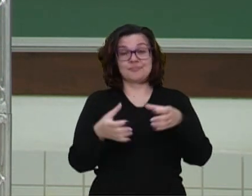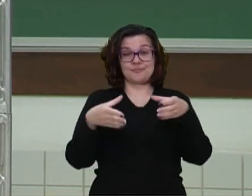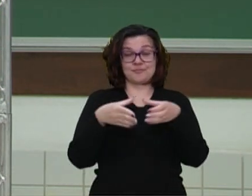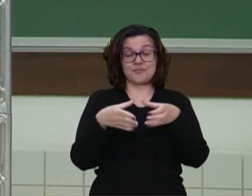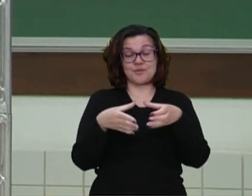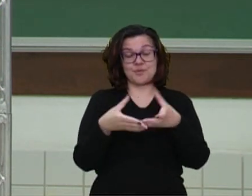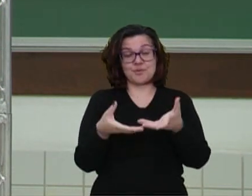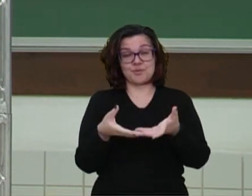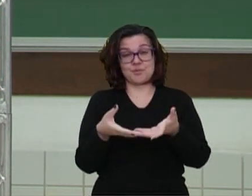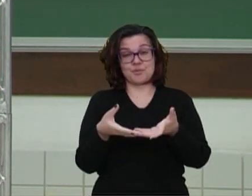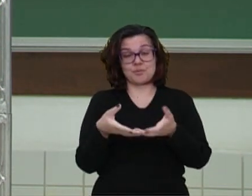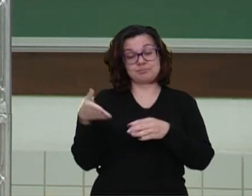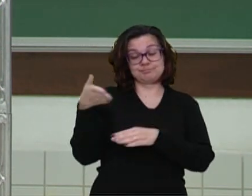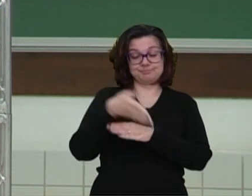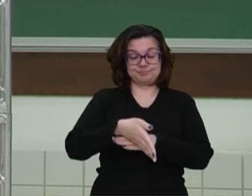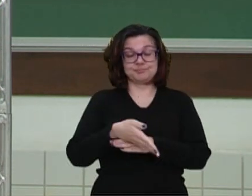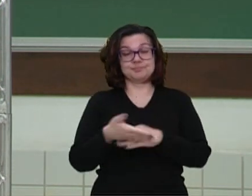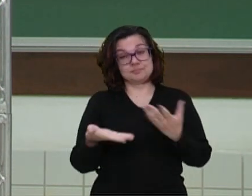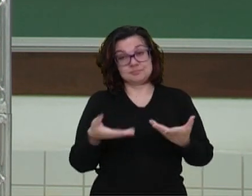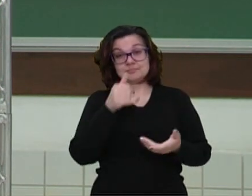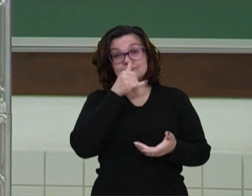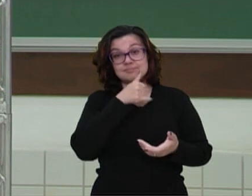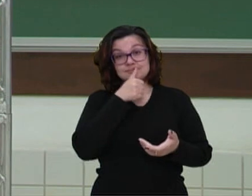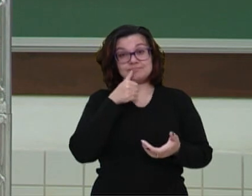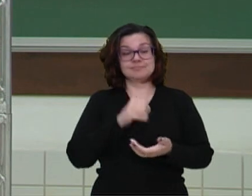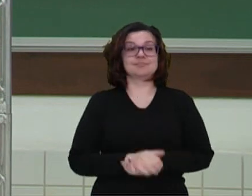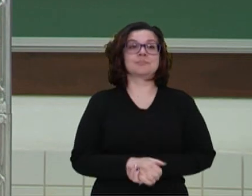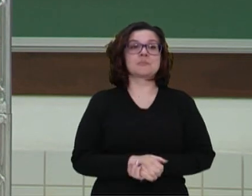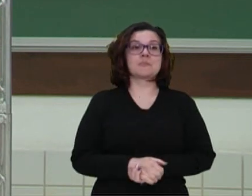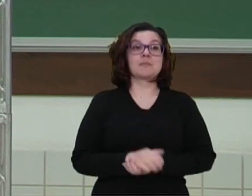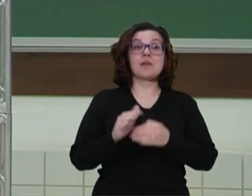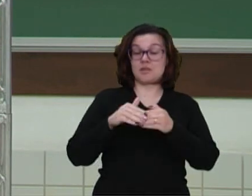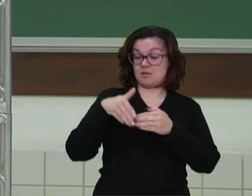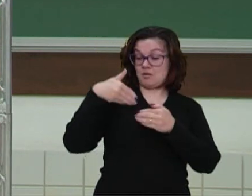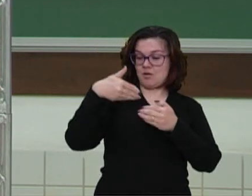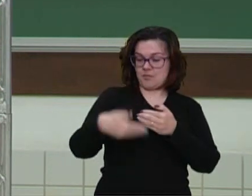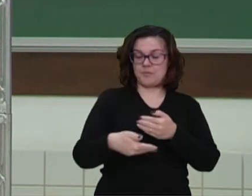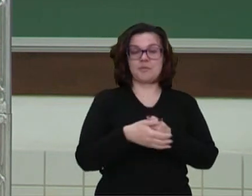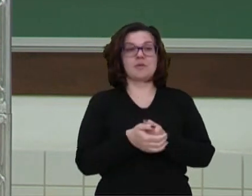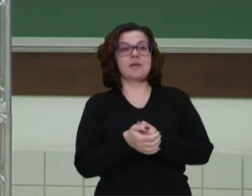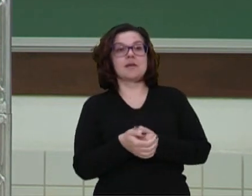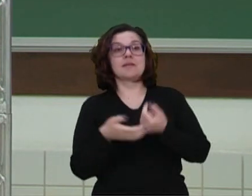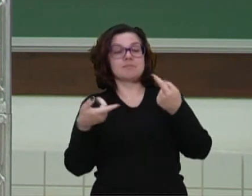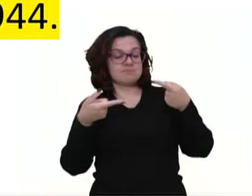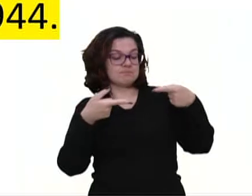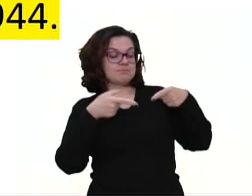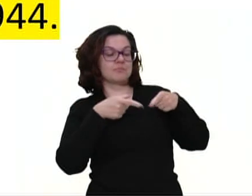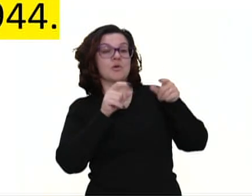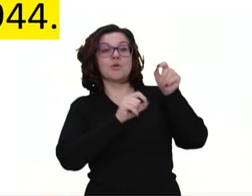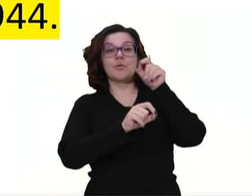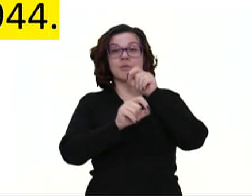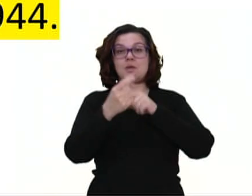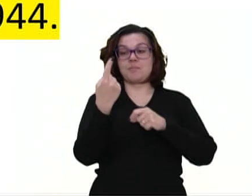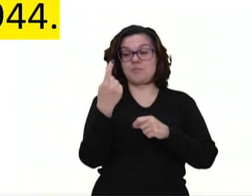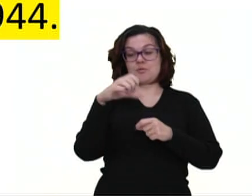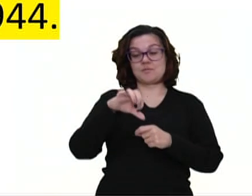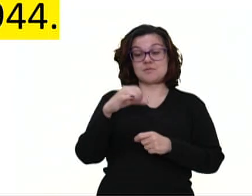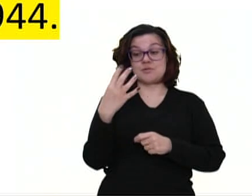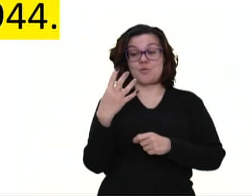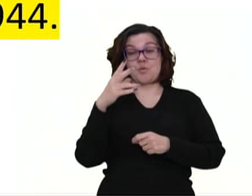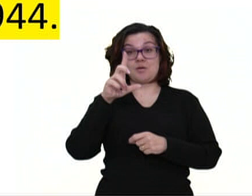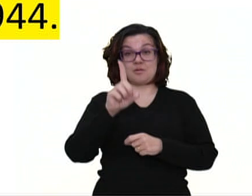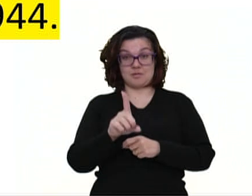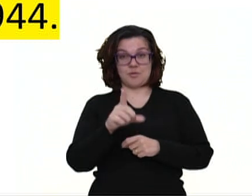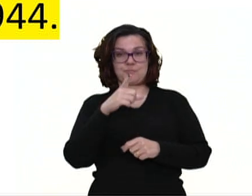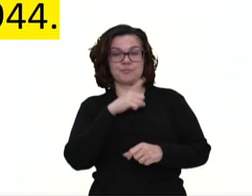governo invasor. Muito bem, na sequência, a contraofensiva dos aliados tem em 1941 o